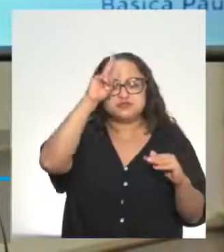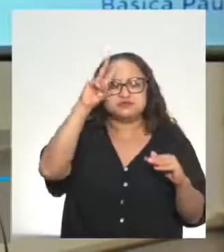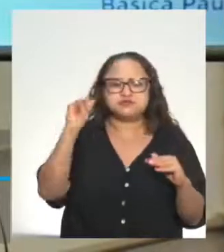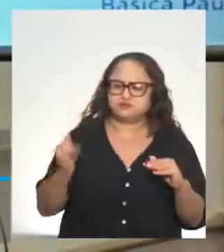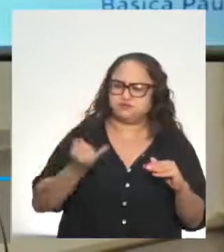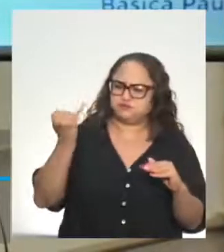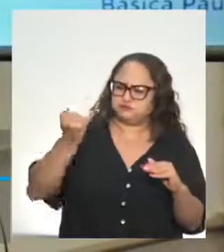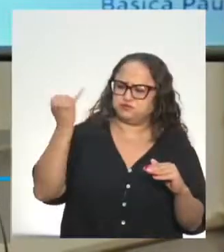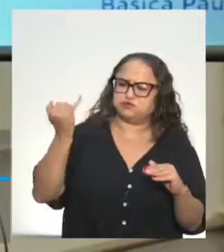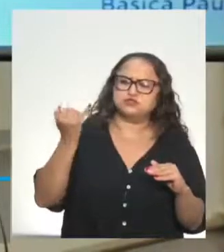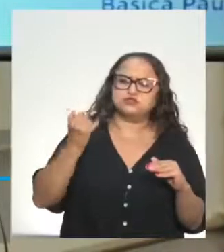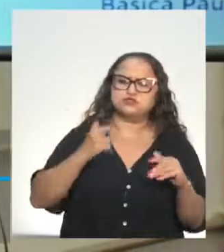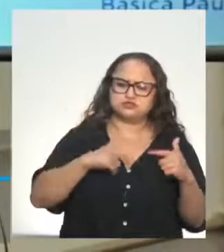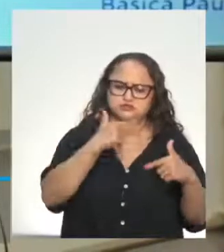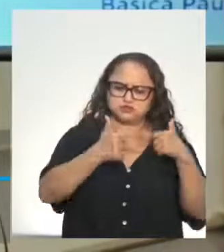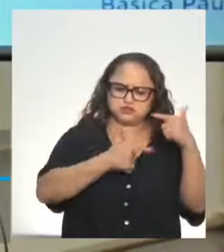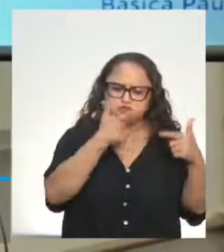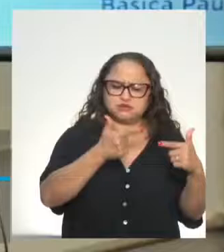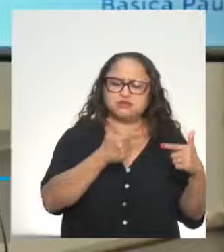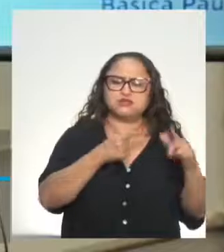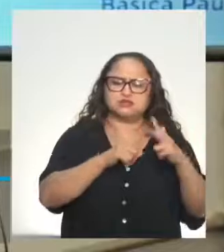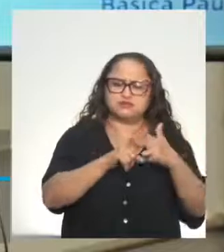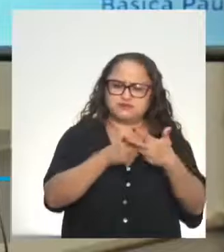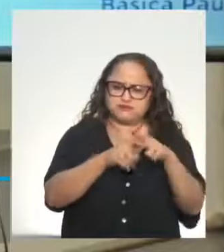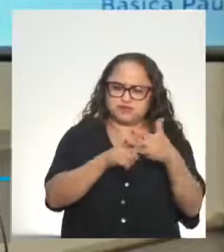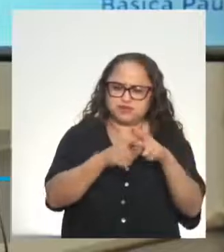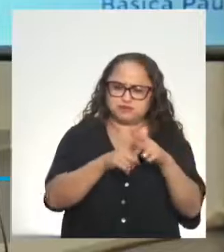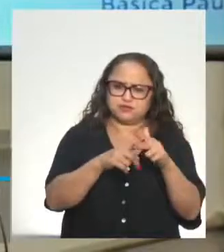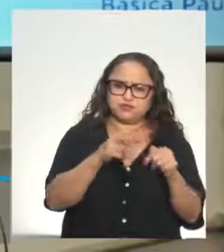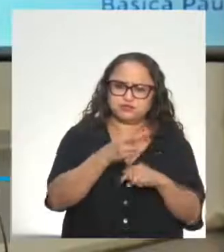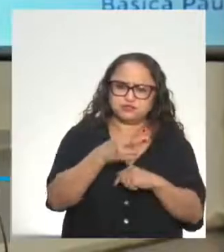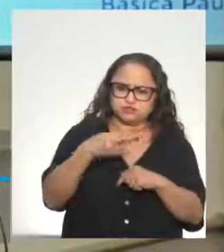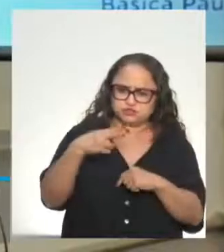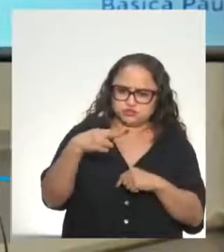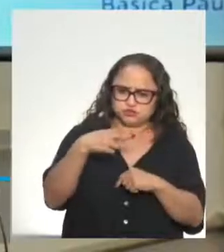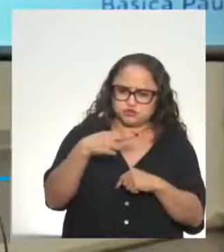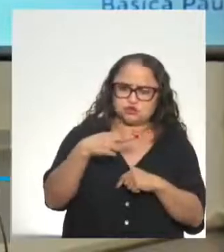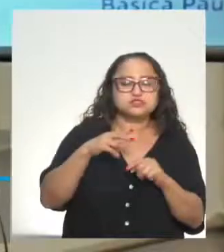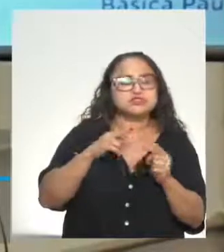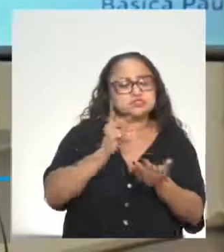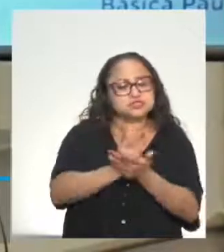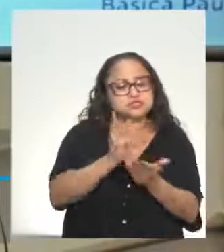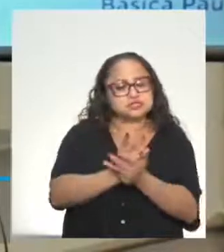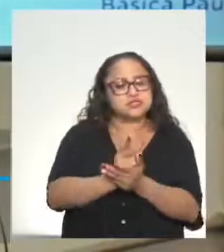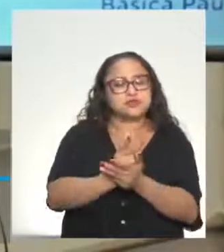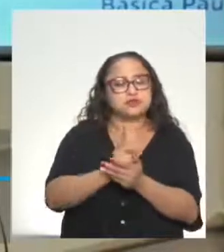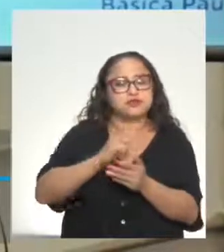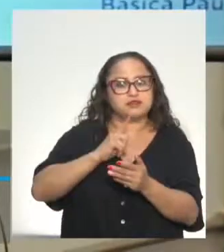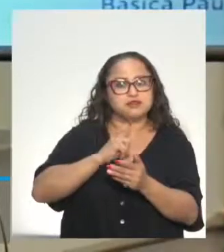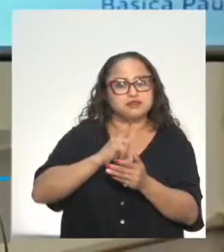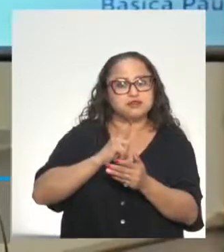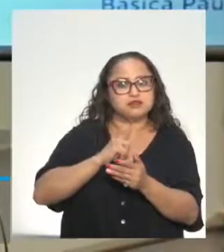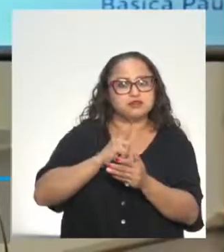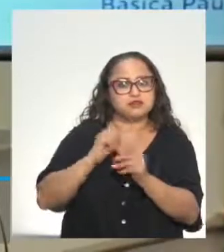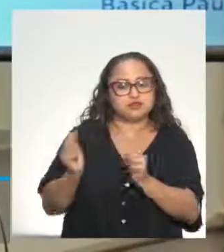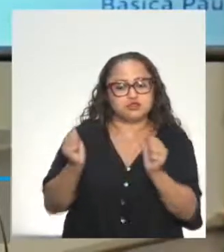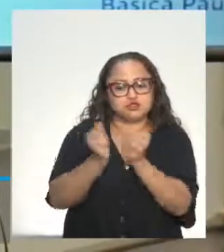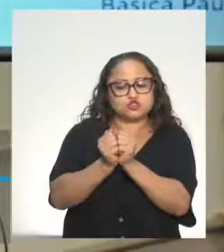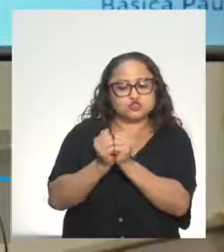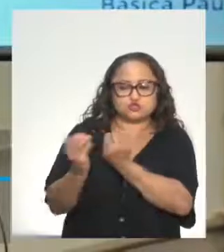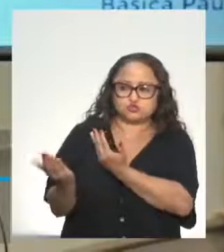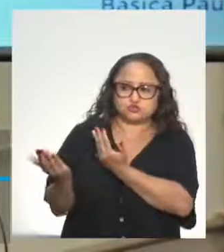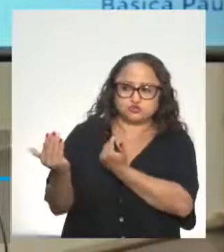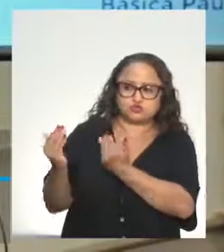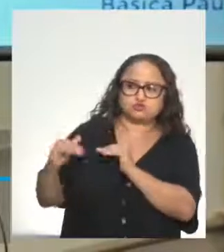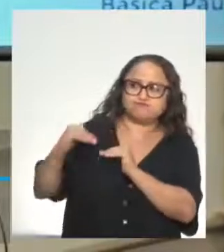trabalha com uma ferramenta de corte, vocês sempre têm o acompanhamento de um adulto responsável, ok? Então, eu vou pedir para a produção, nesse momento,